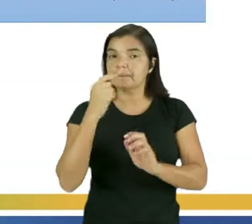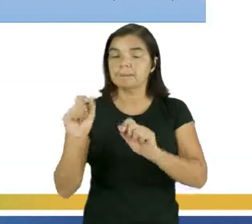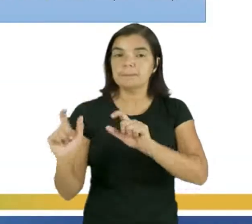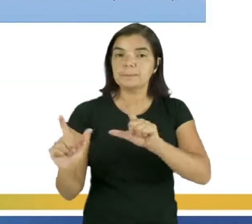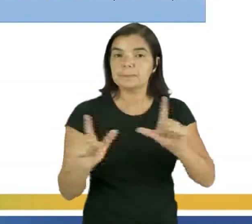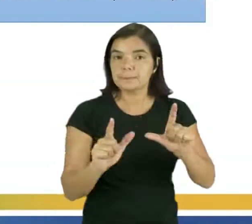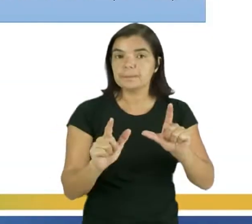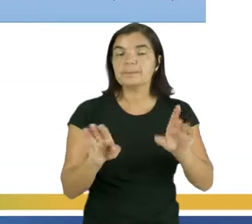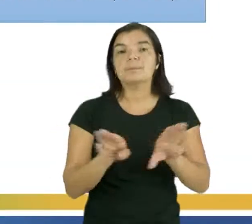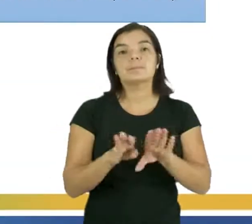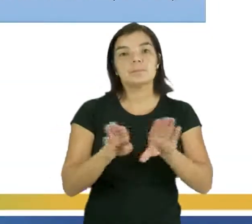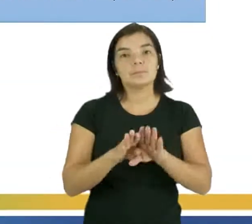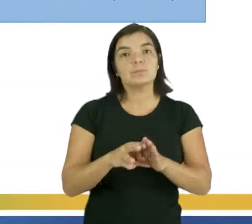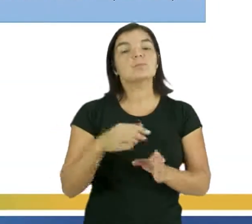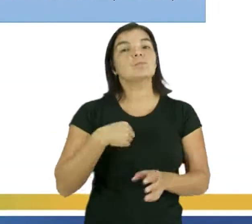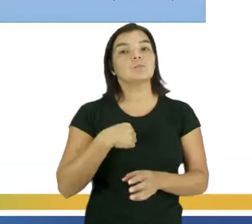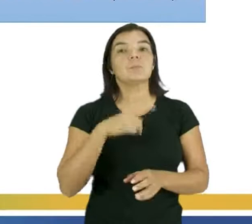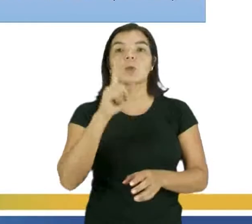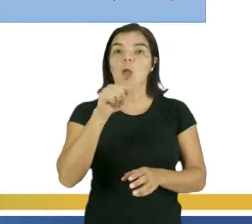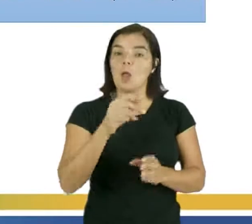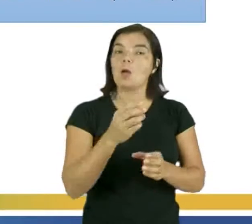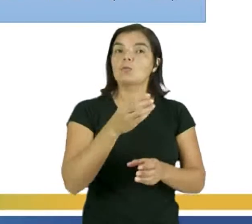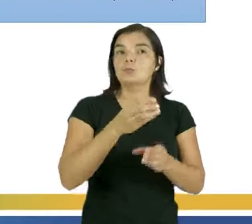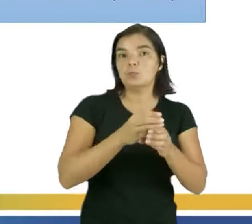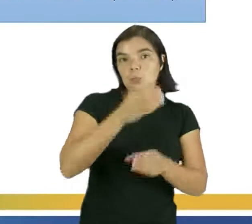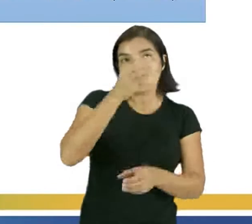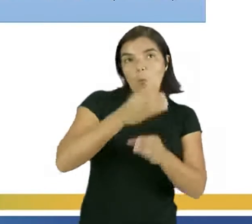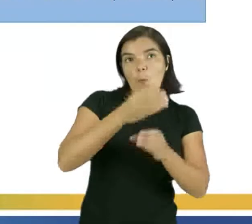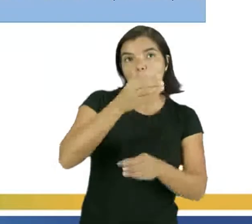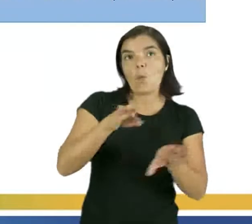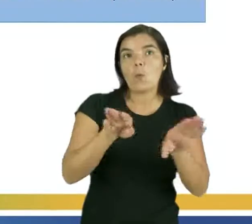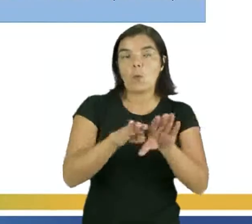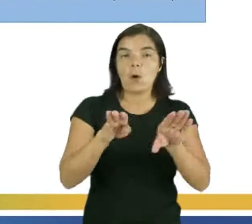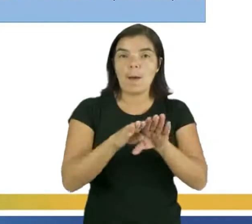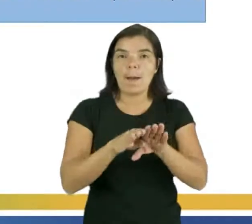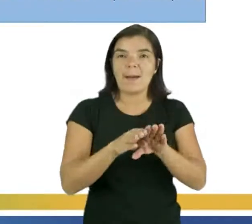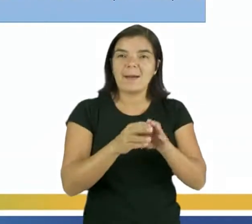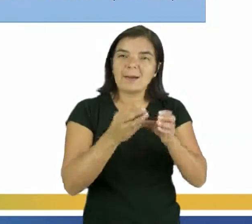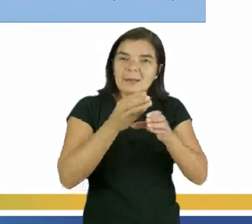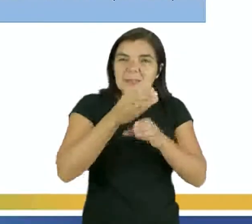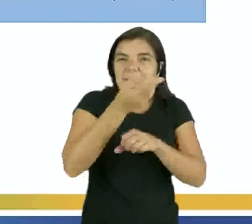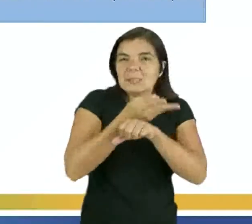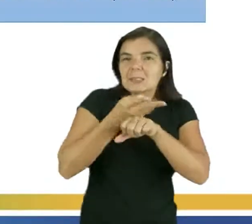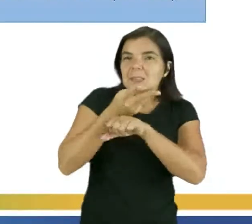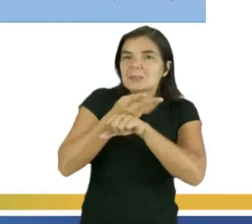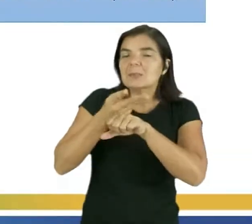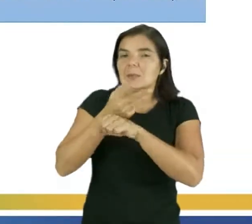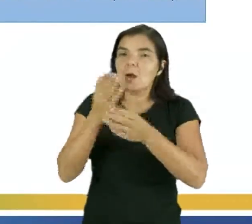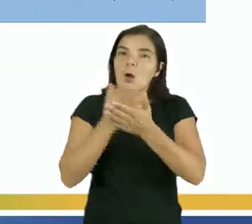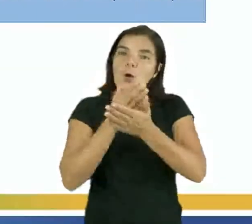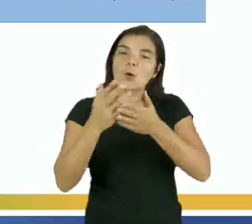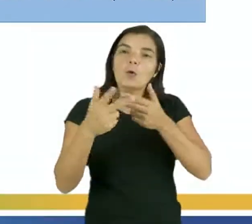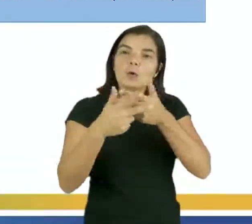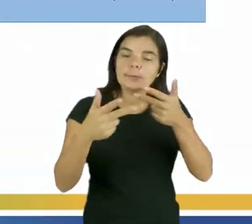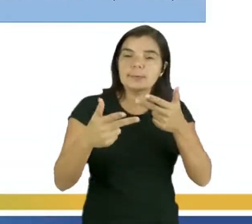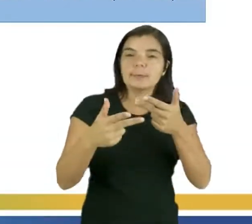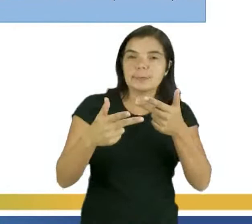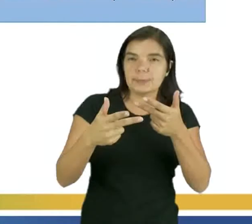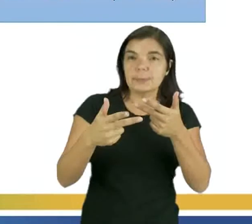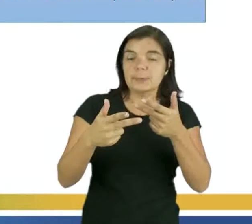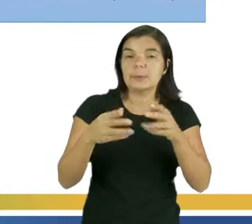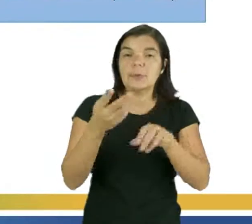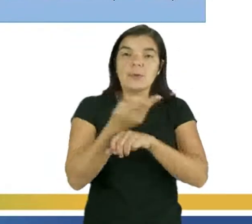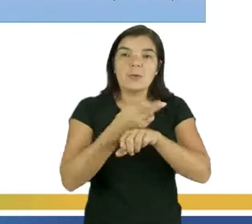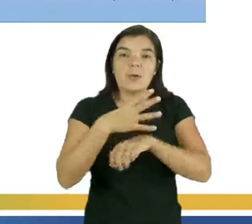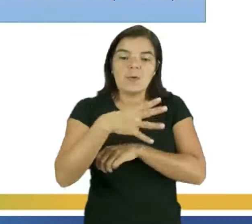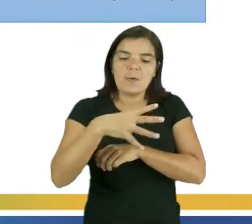Bob Esponja? Enquanto o Bob Esponja ocupa a posição de um porífero, aquela caça que ele faz em alguns episódios do desenho em busca de